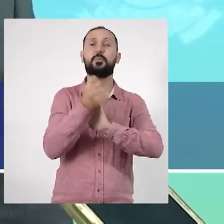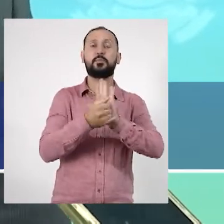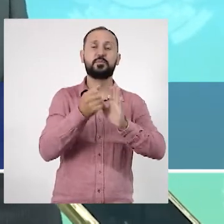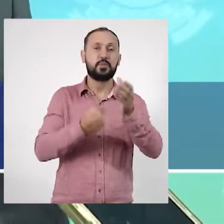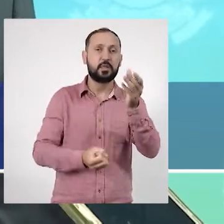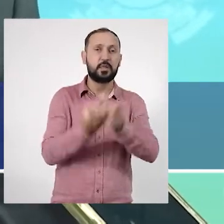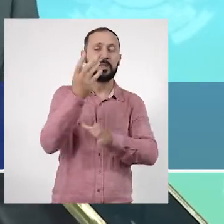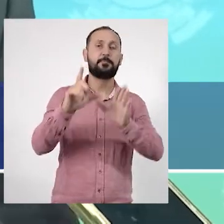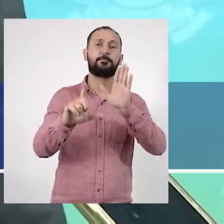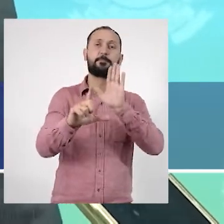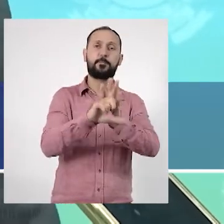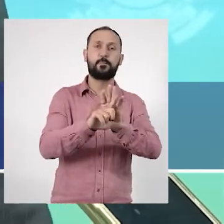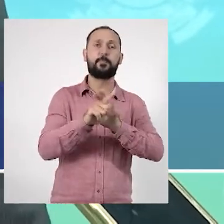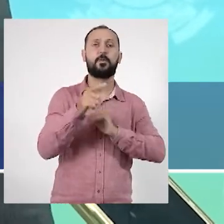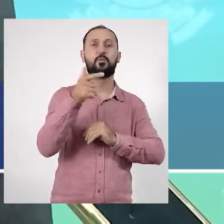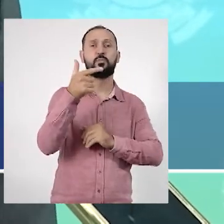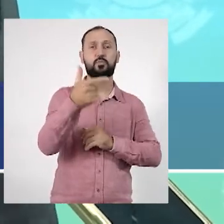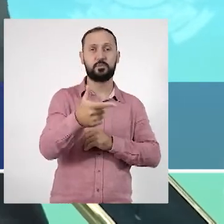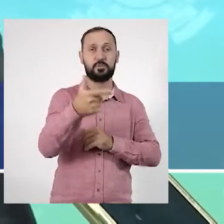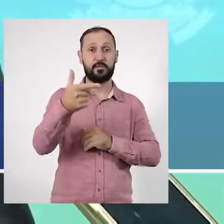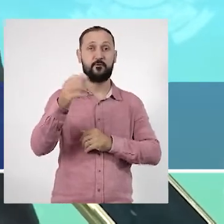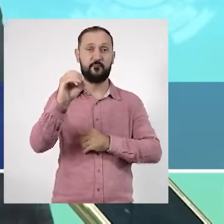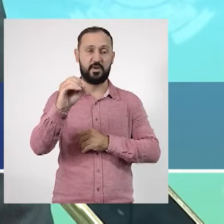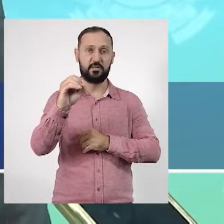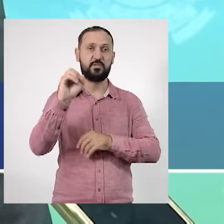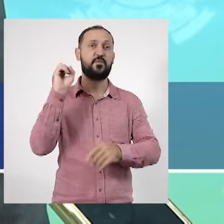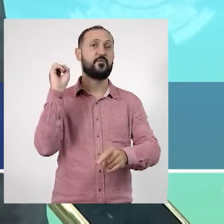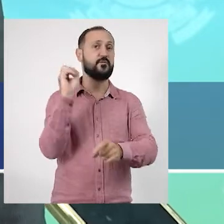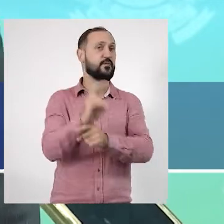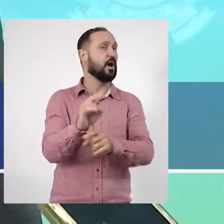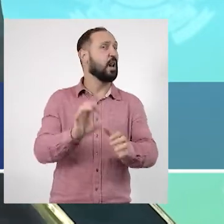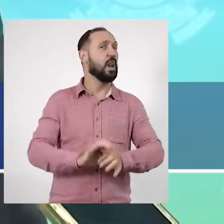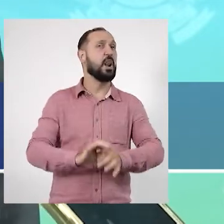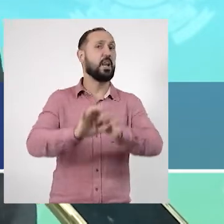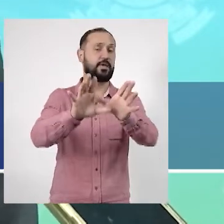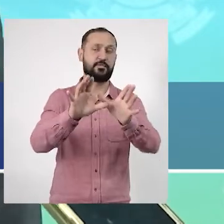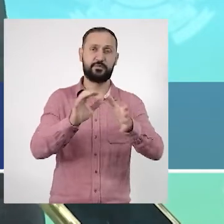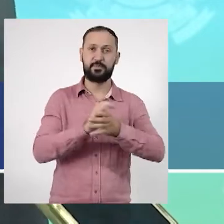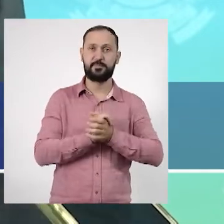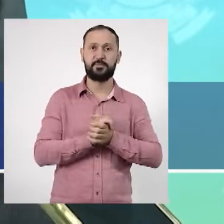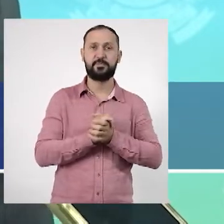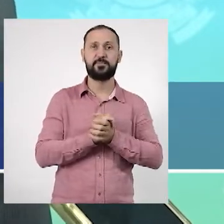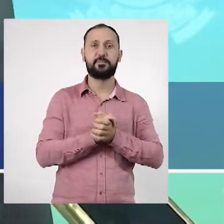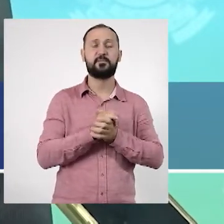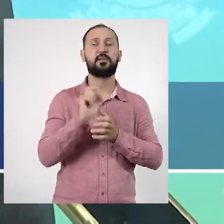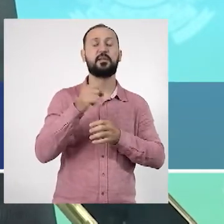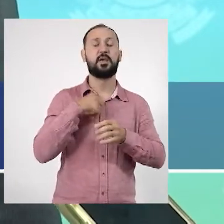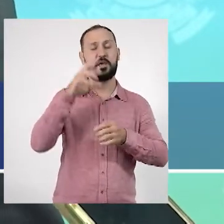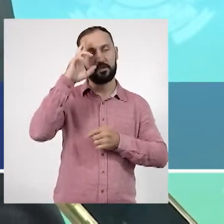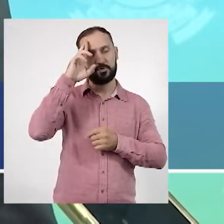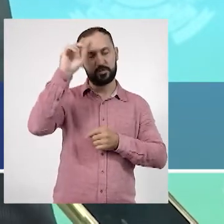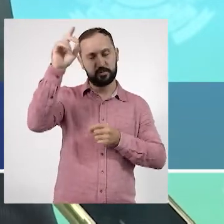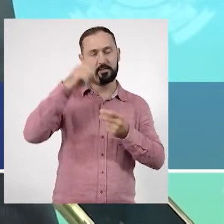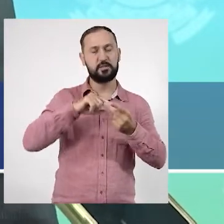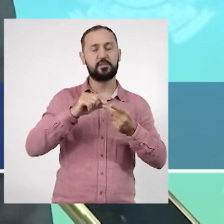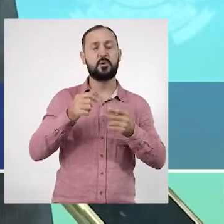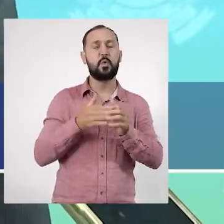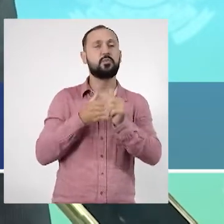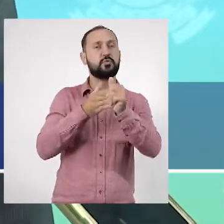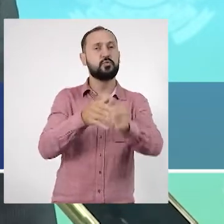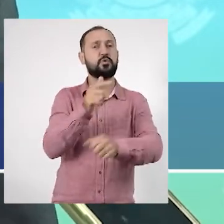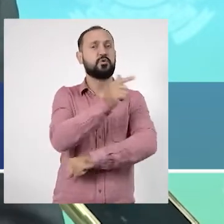onde cria, por lei, os 220 cargos de livre nomeação, que são os cargos de